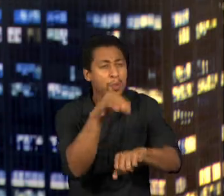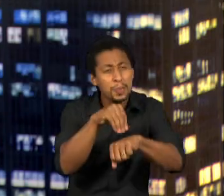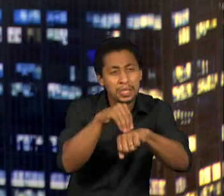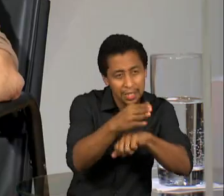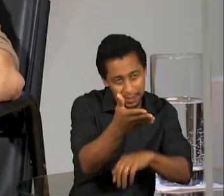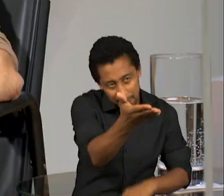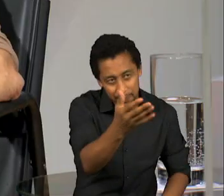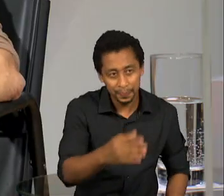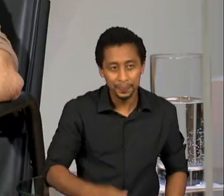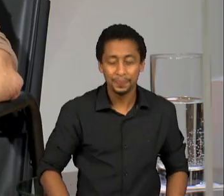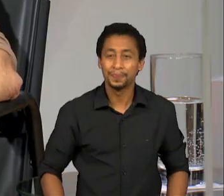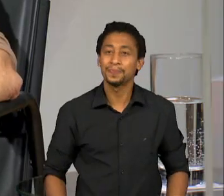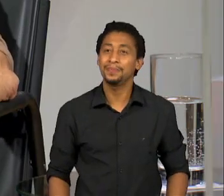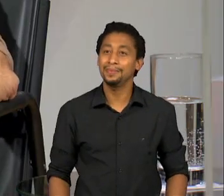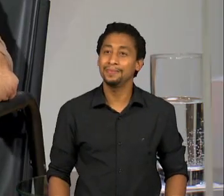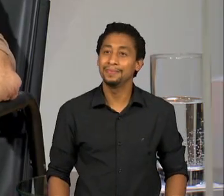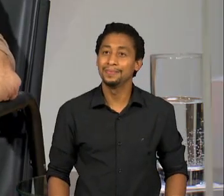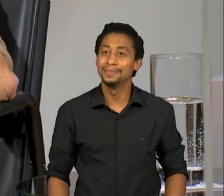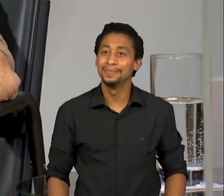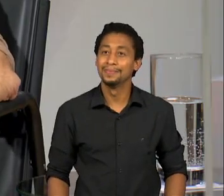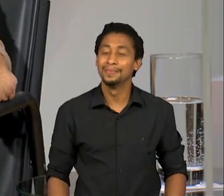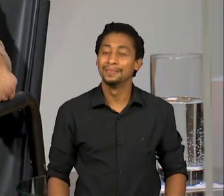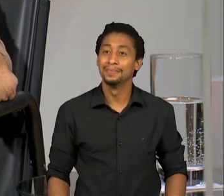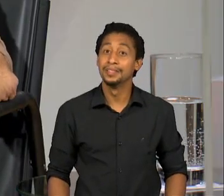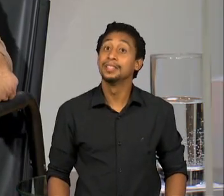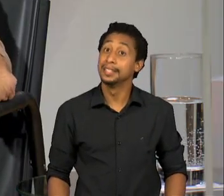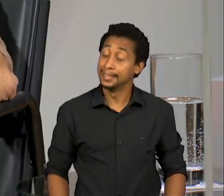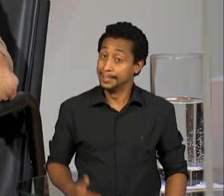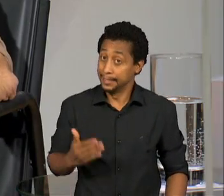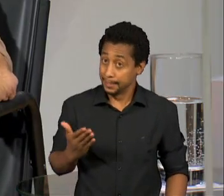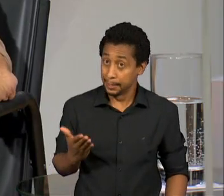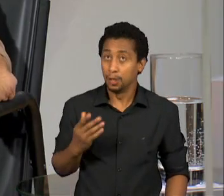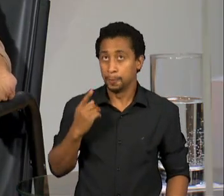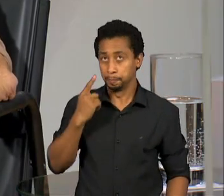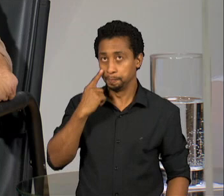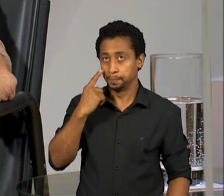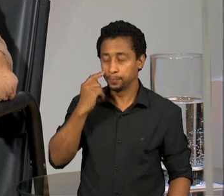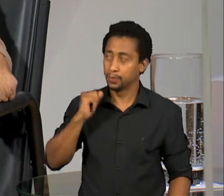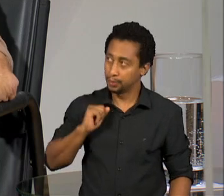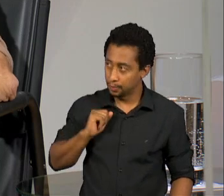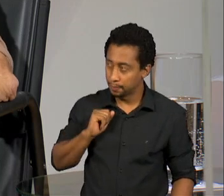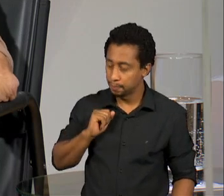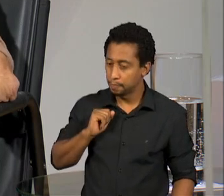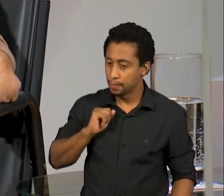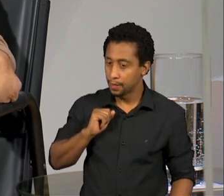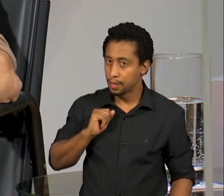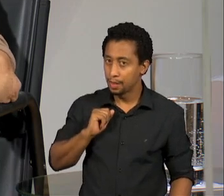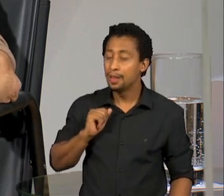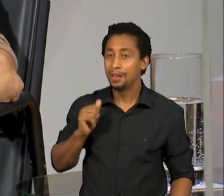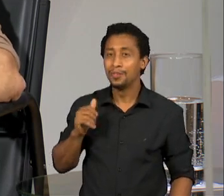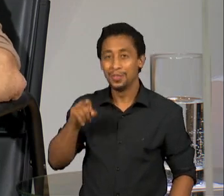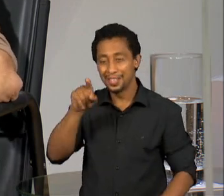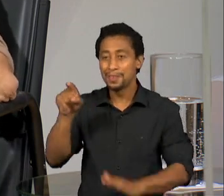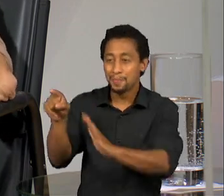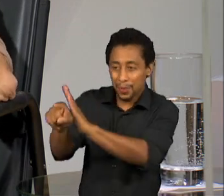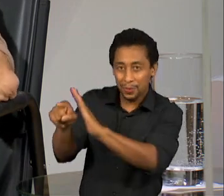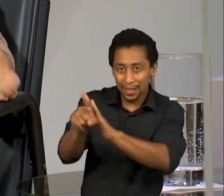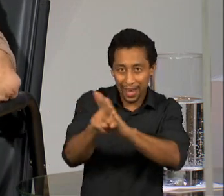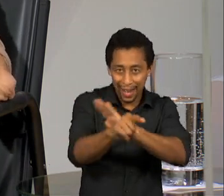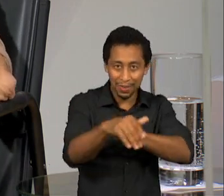professora. Então, um rapaz colocou ali na fala, né, que vocês